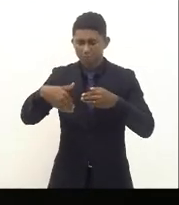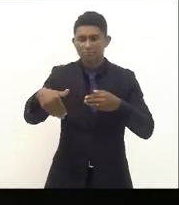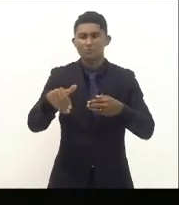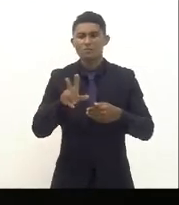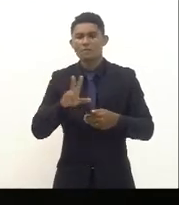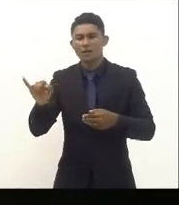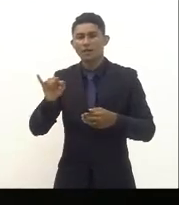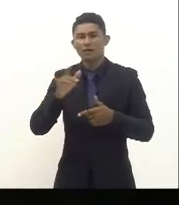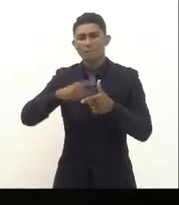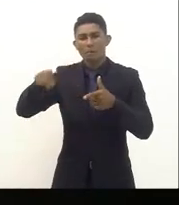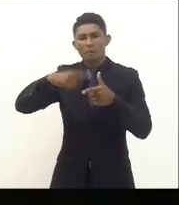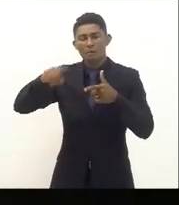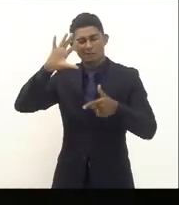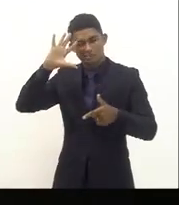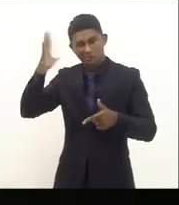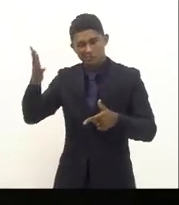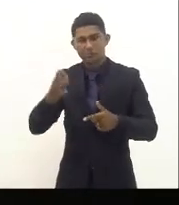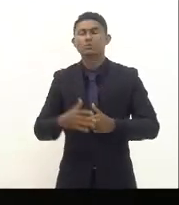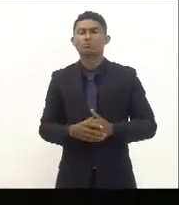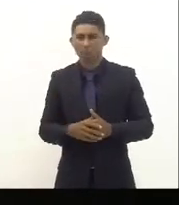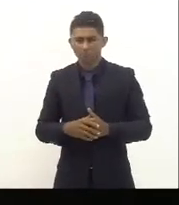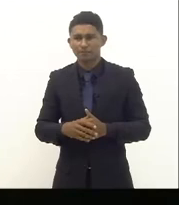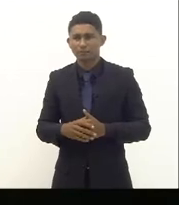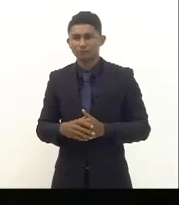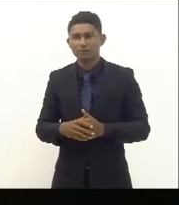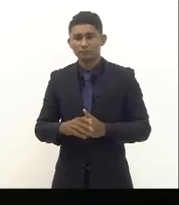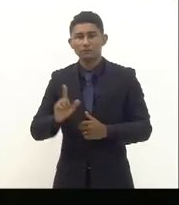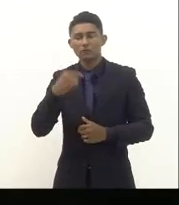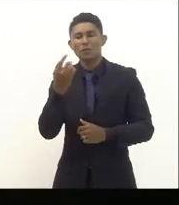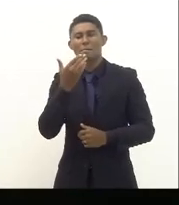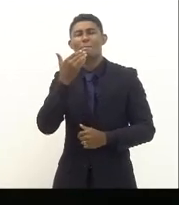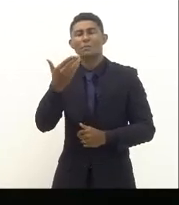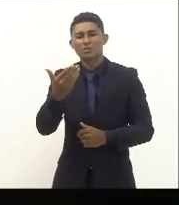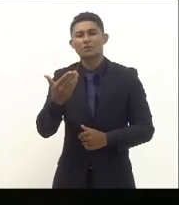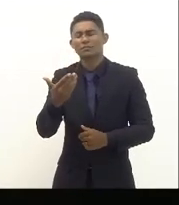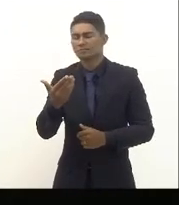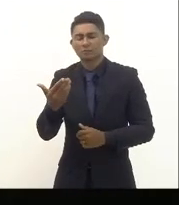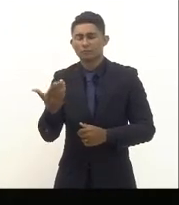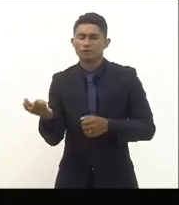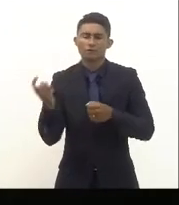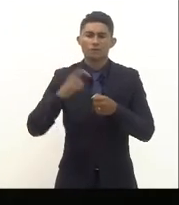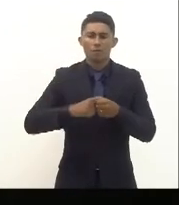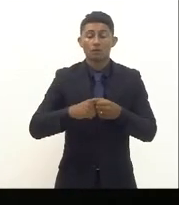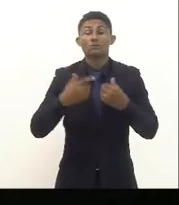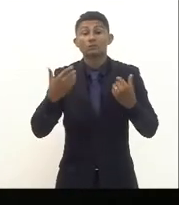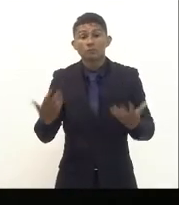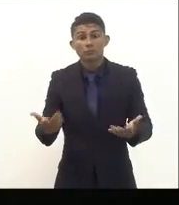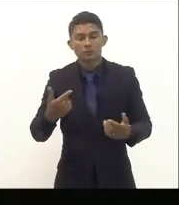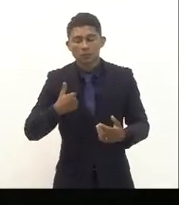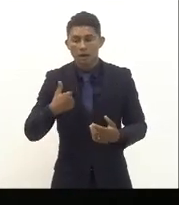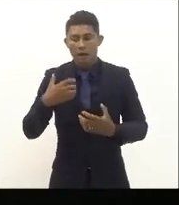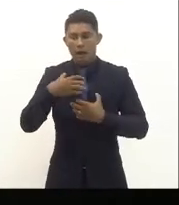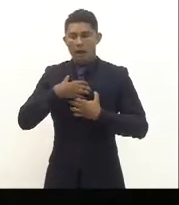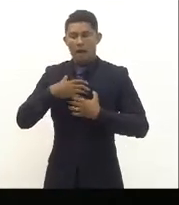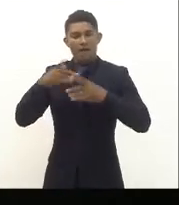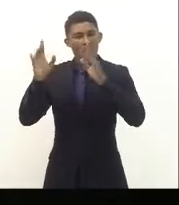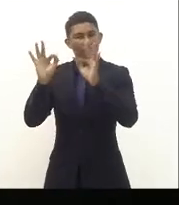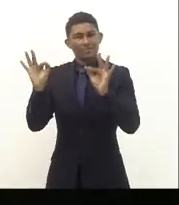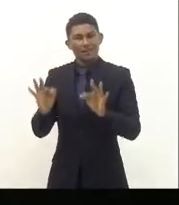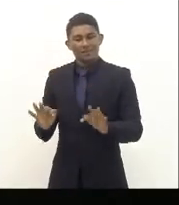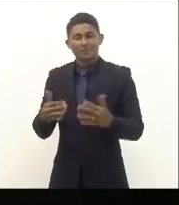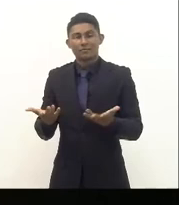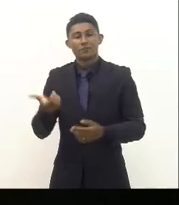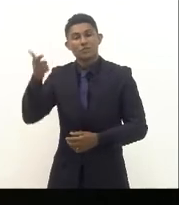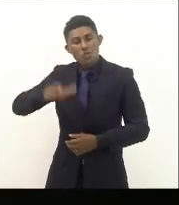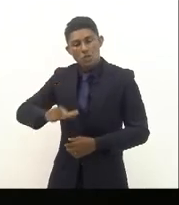resolver essa questão aqui nós vamos voltar atrás desse pedido de vista e eu saí de lá muito feliz eu